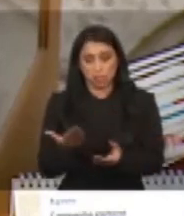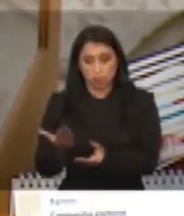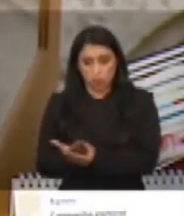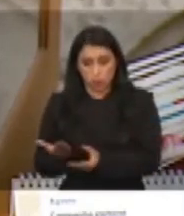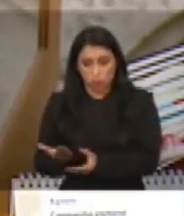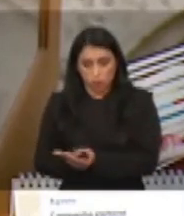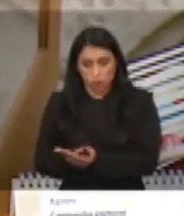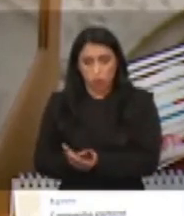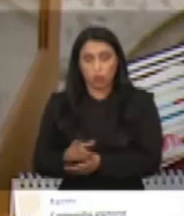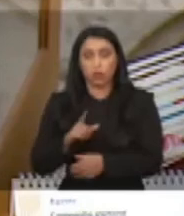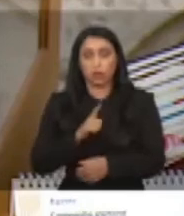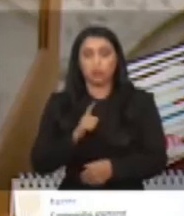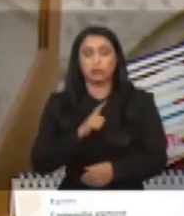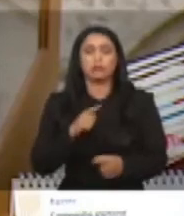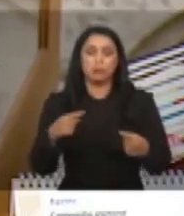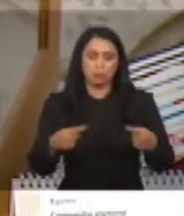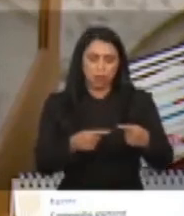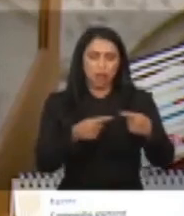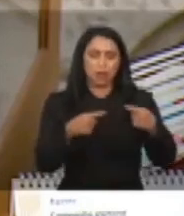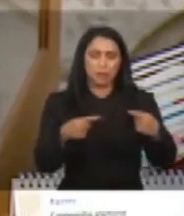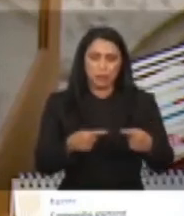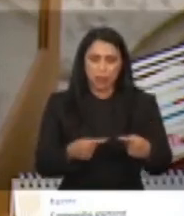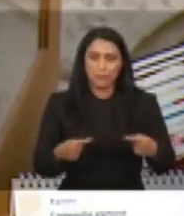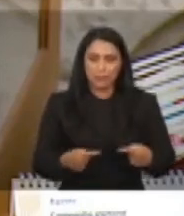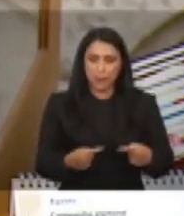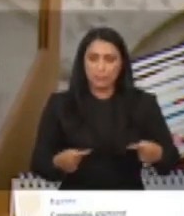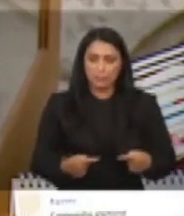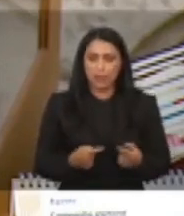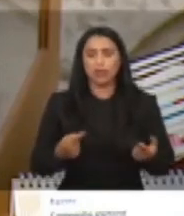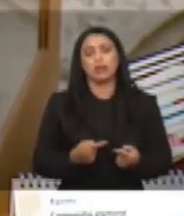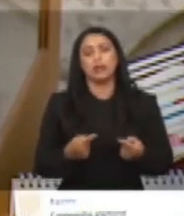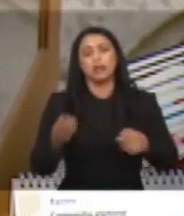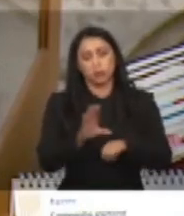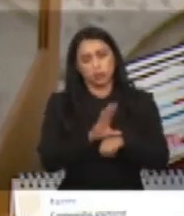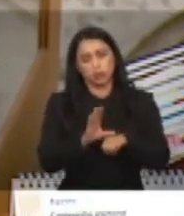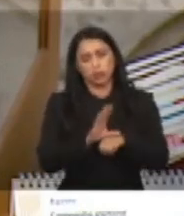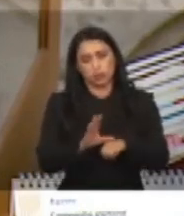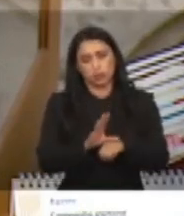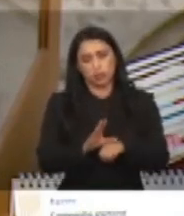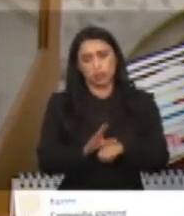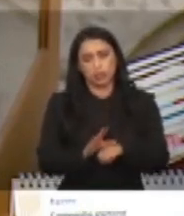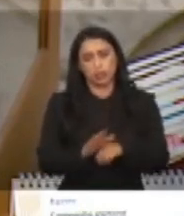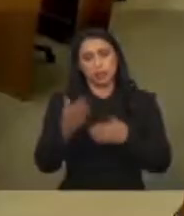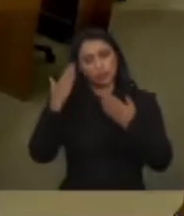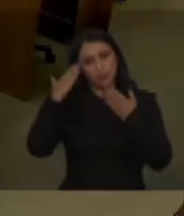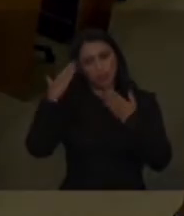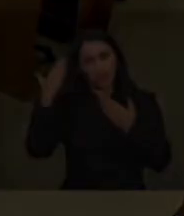declaração de constitucionalidade das normas impugnadas. Muito obrigado.